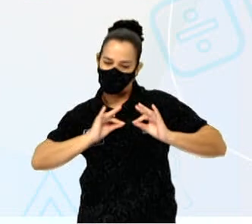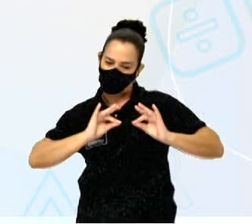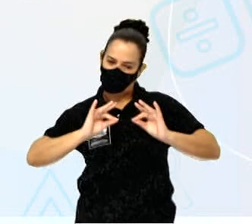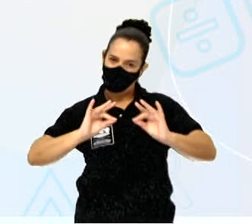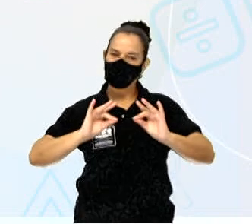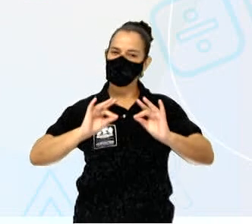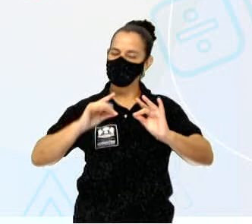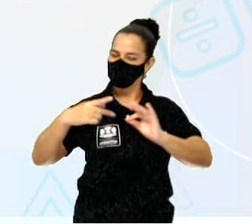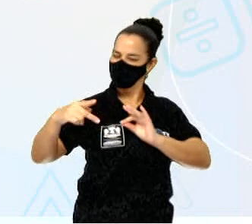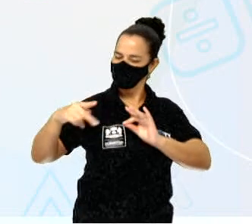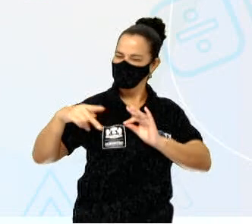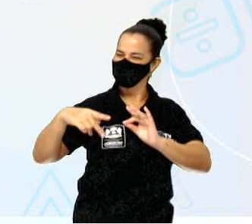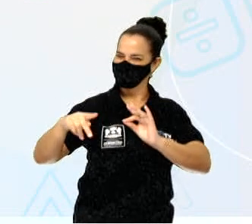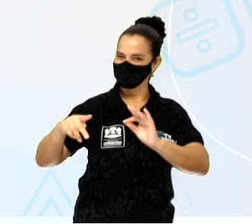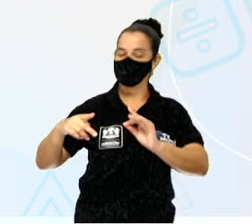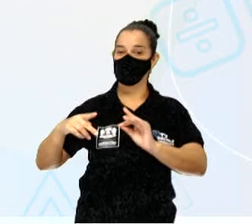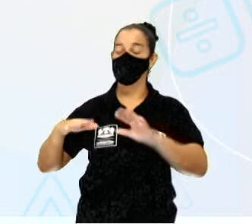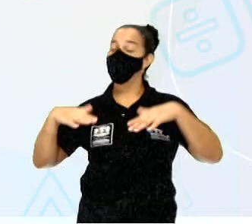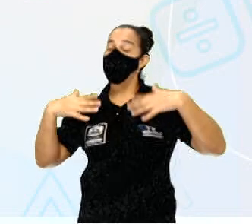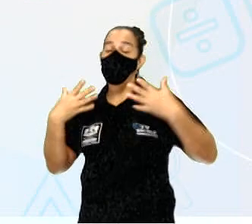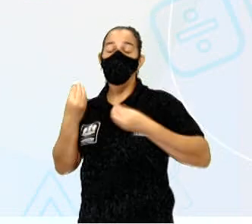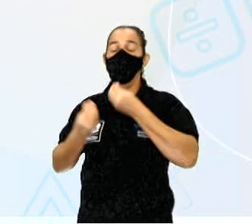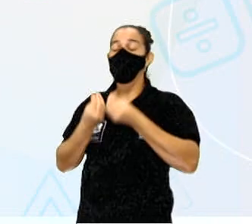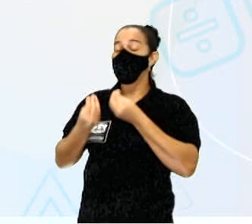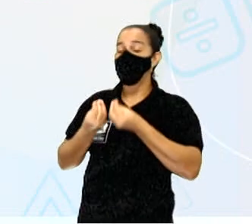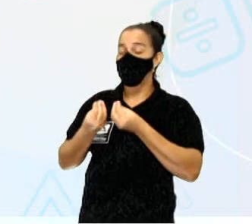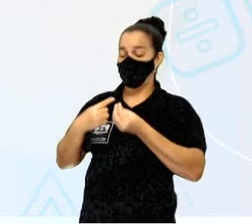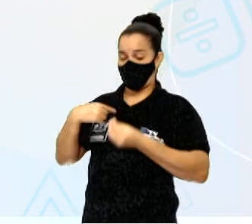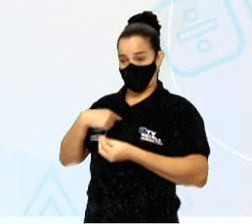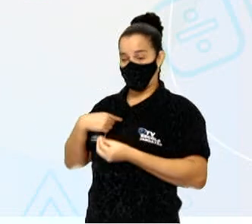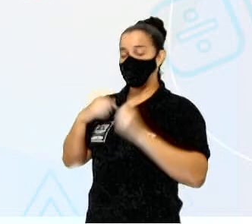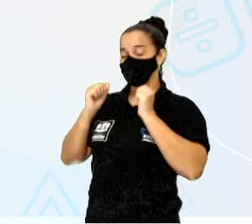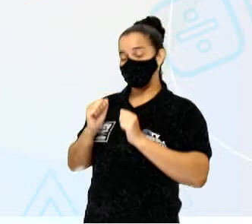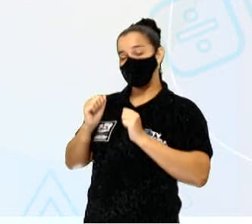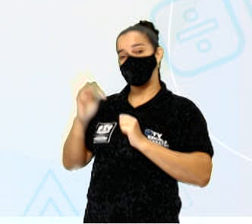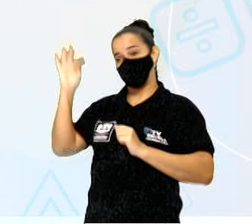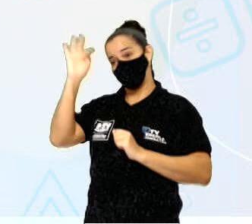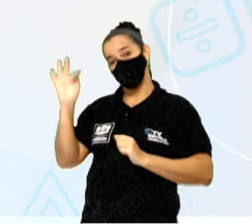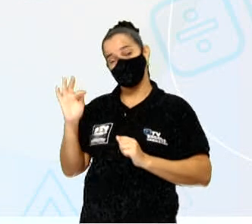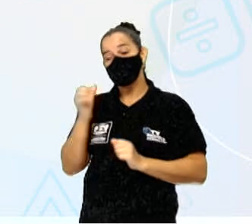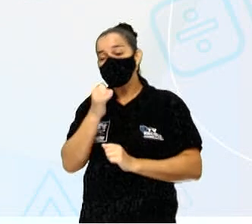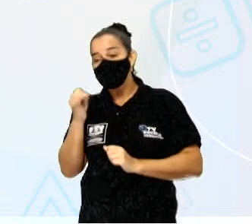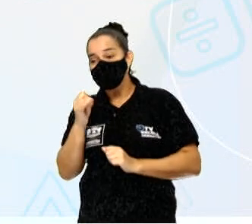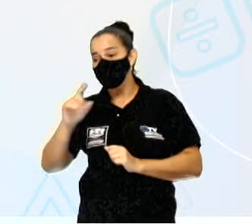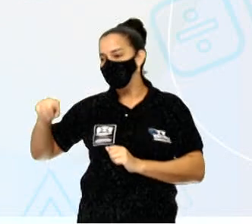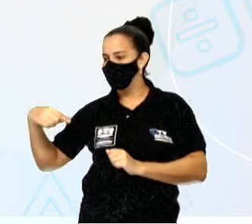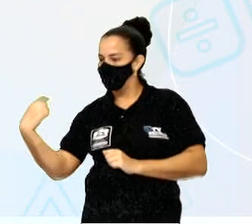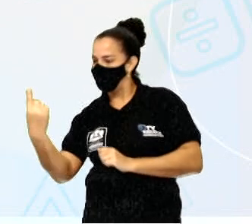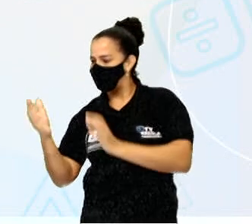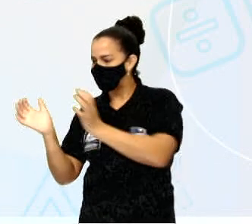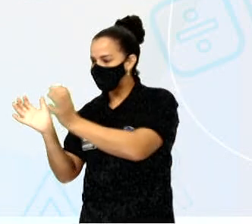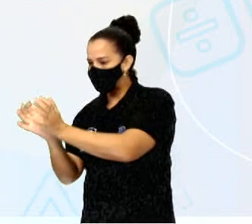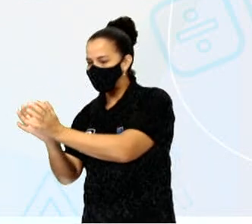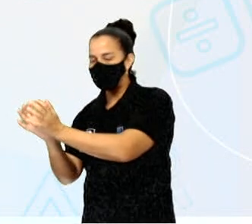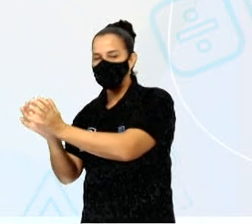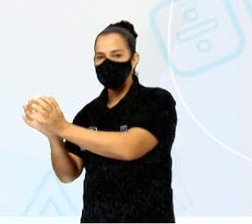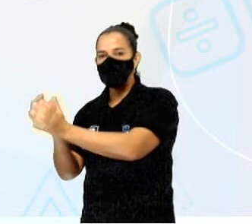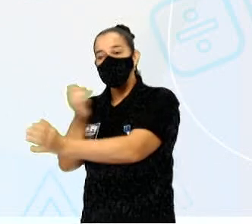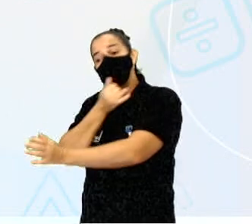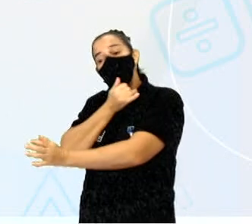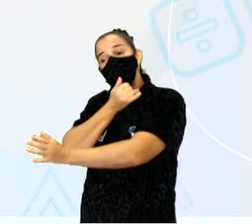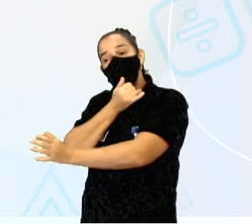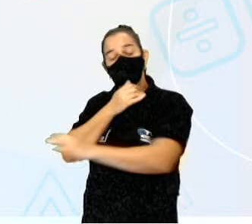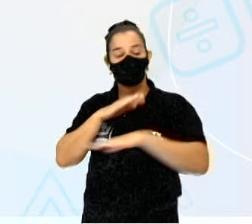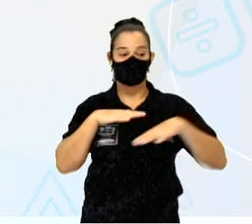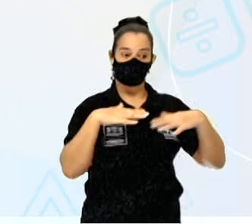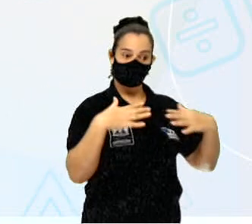um de nós poderia ficar feliz se o resto estivesse triste?" O homem ficou